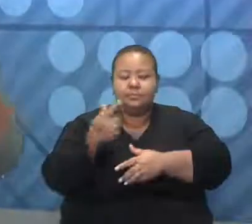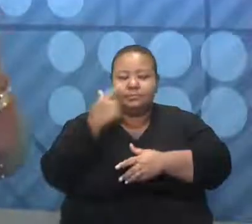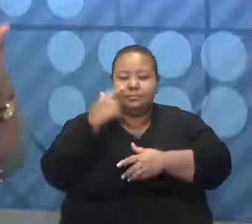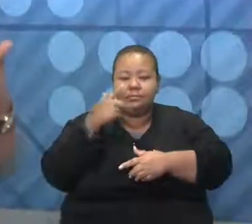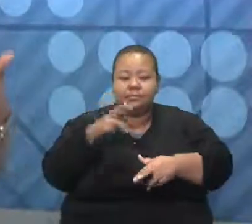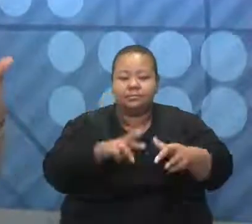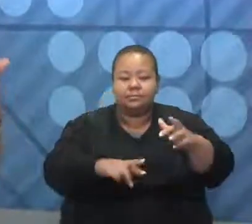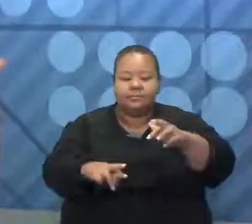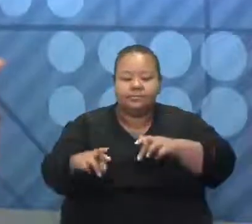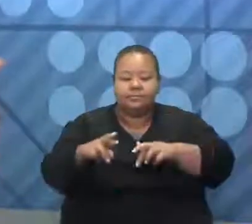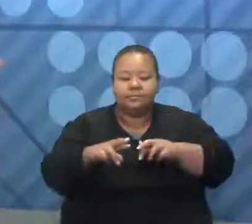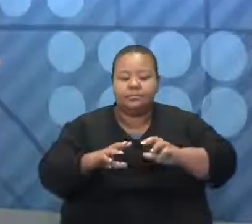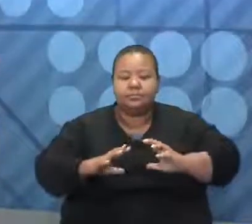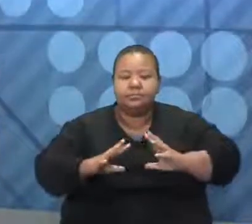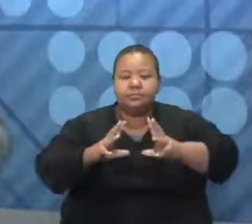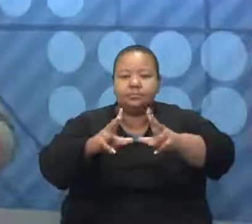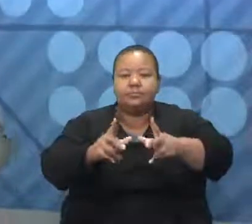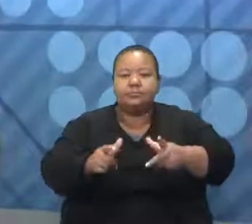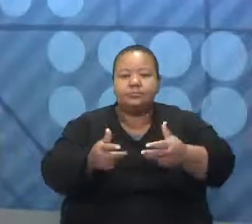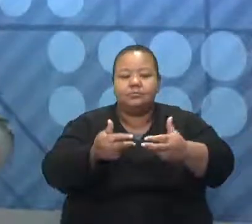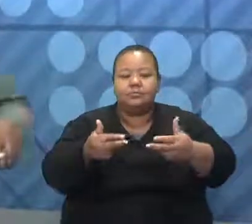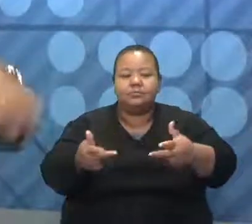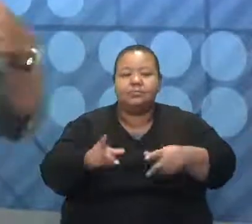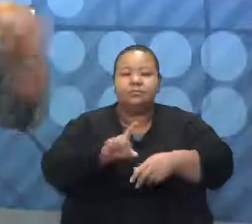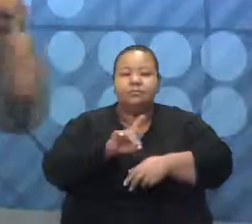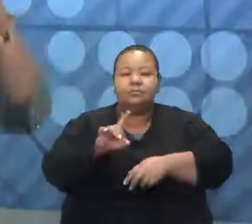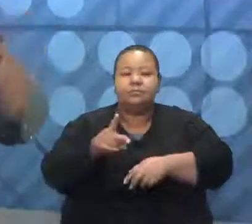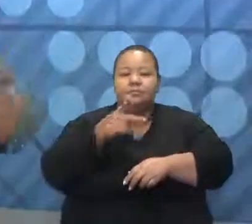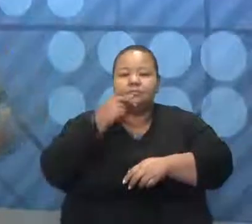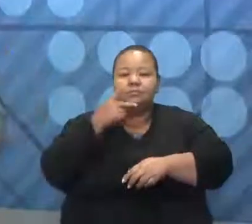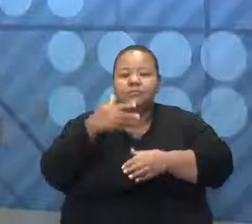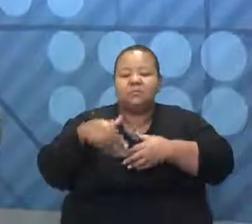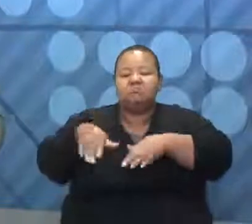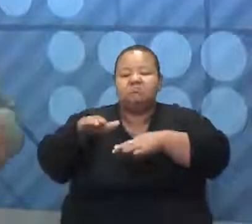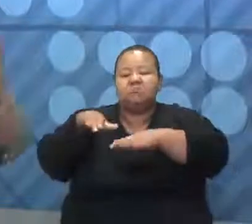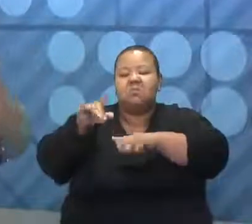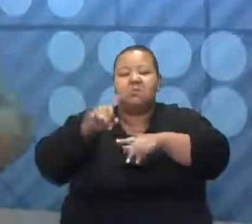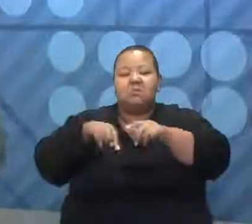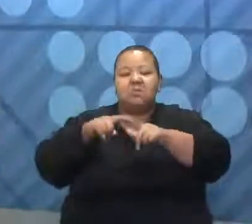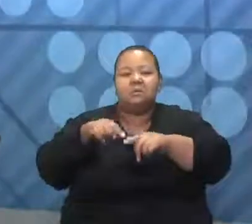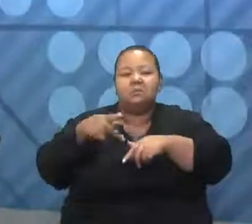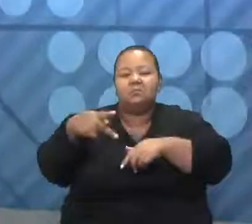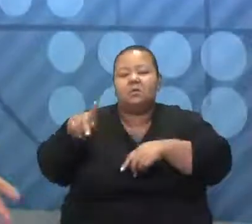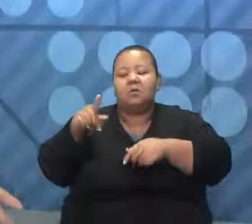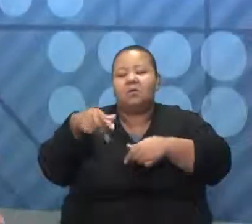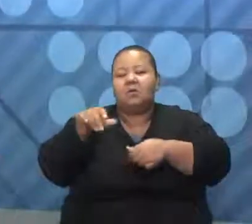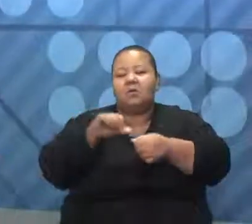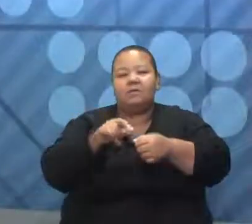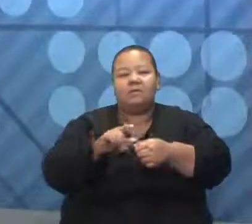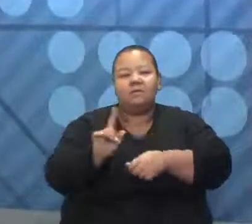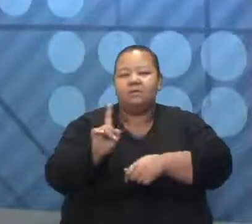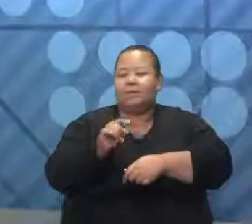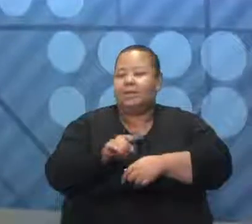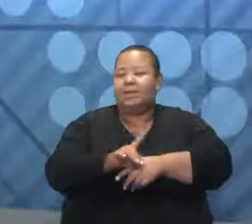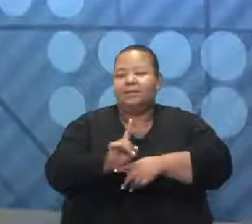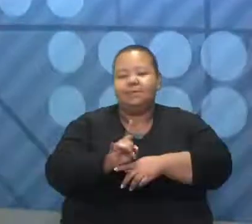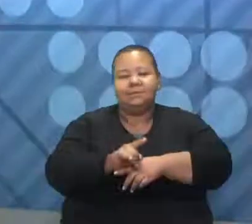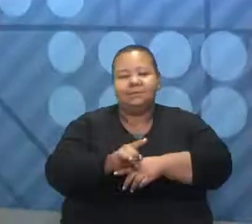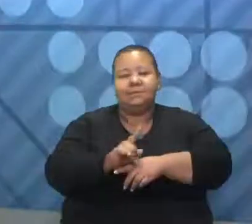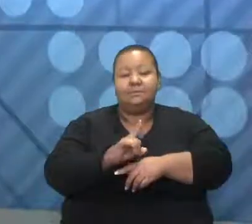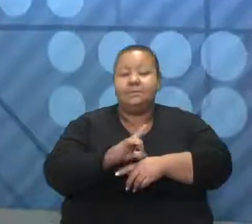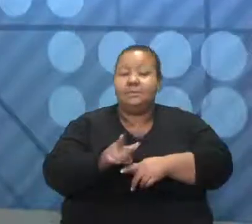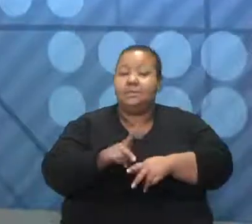analisar todos os processos de produtividade, não é simplesmente falar assim, ó, tem material aí, agora produz. Não é assim que funciona.